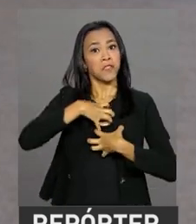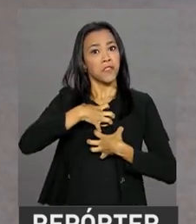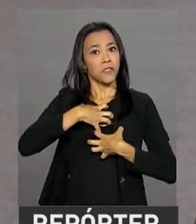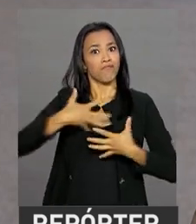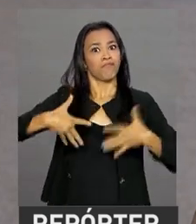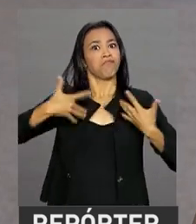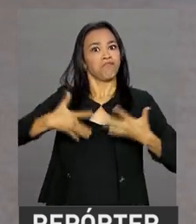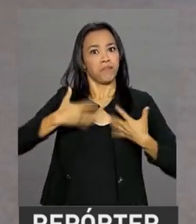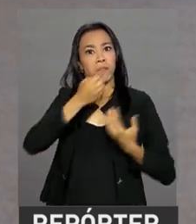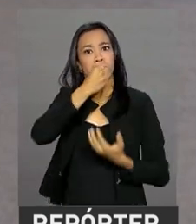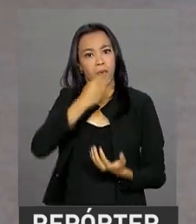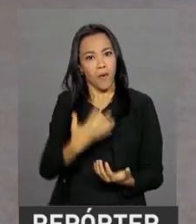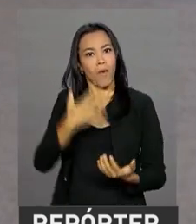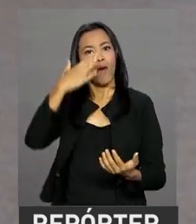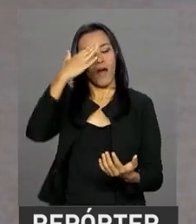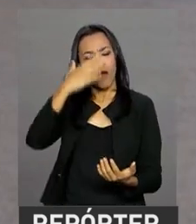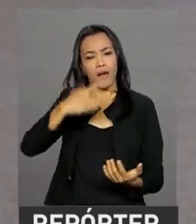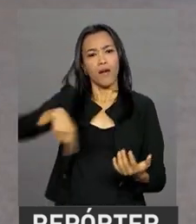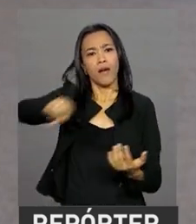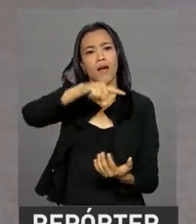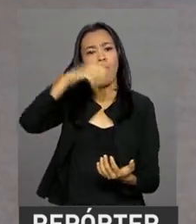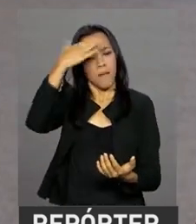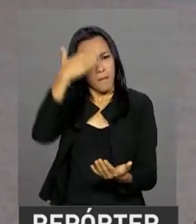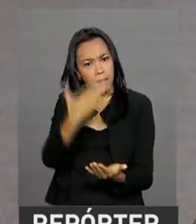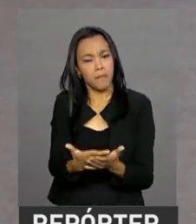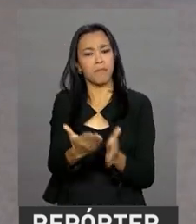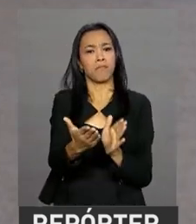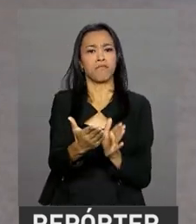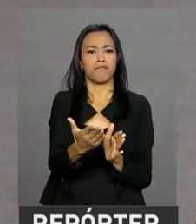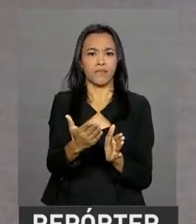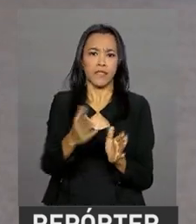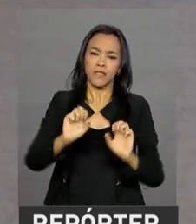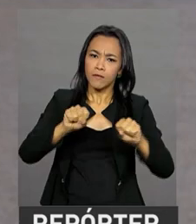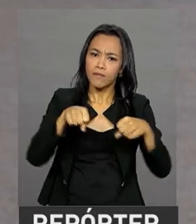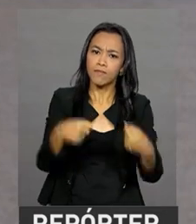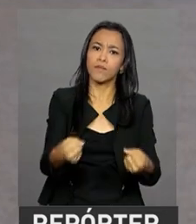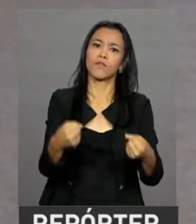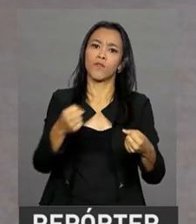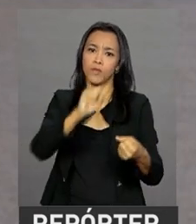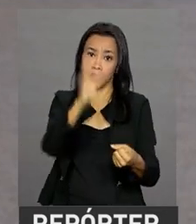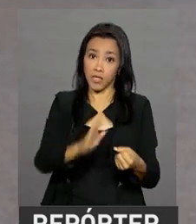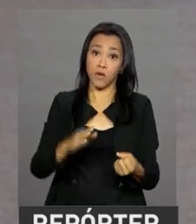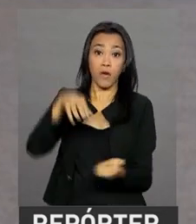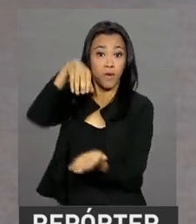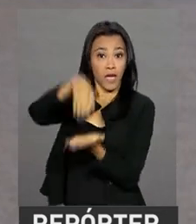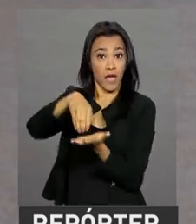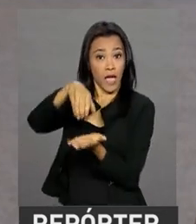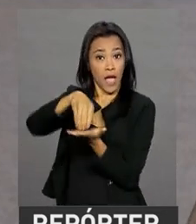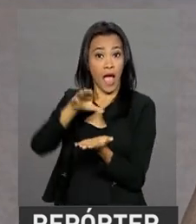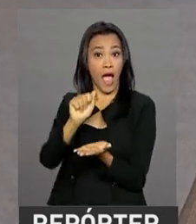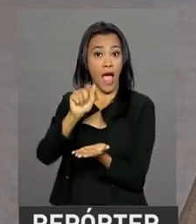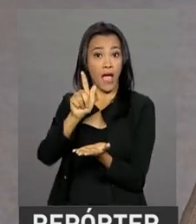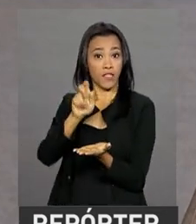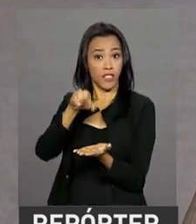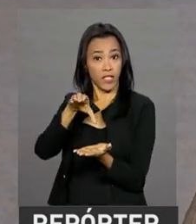da credibilidade do Brasil, o reconhecimento da agência, que segundo ele, atesta que o